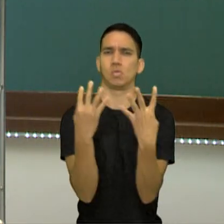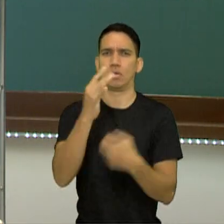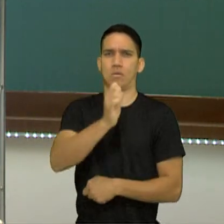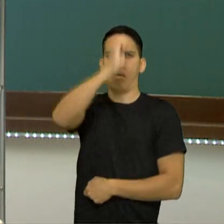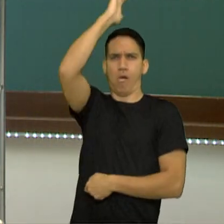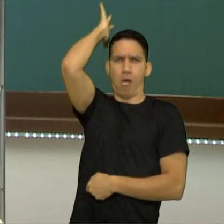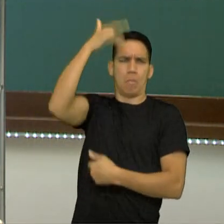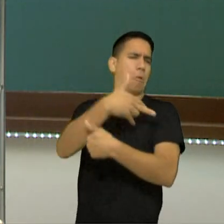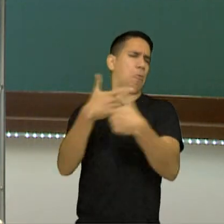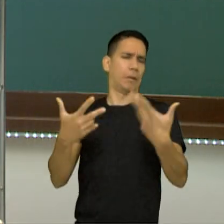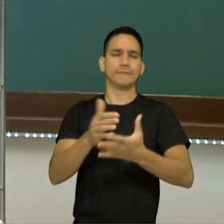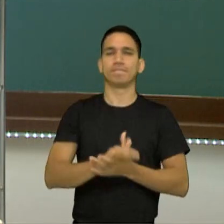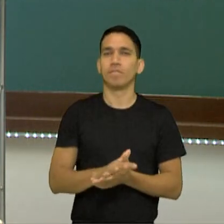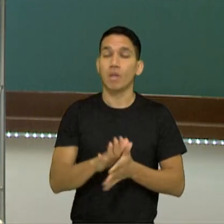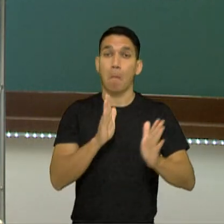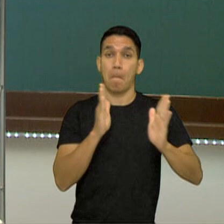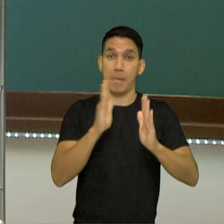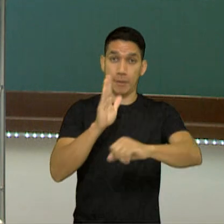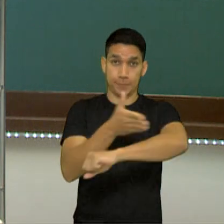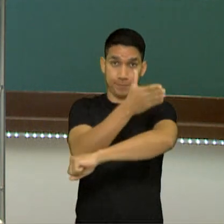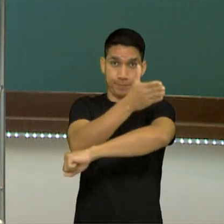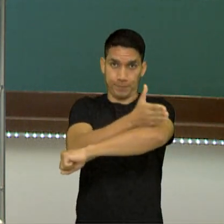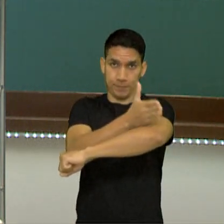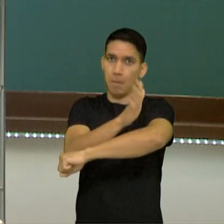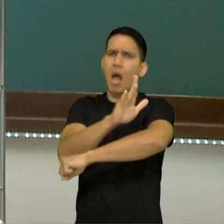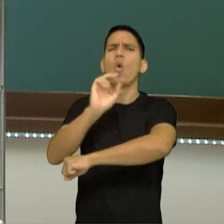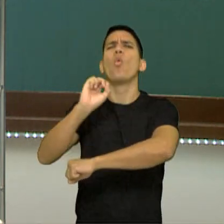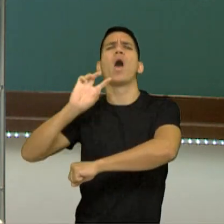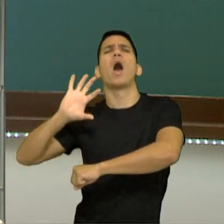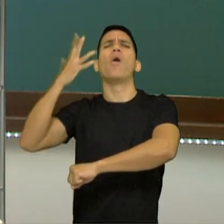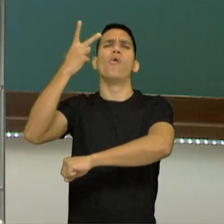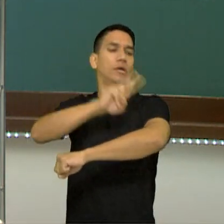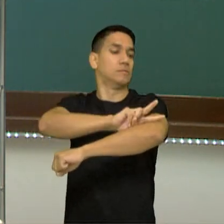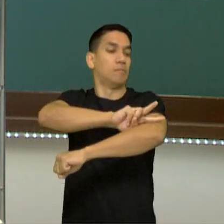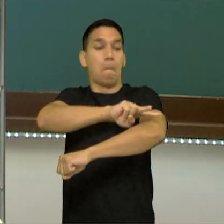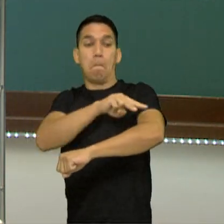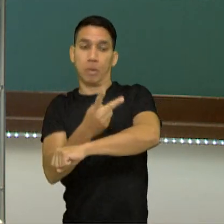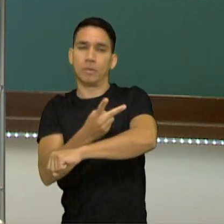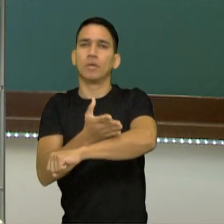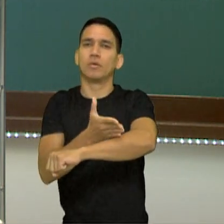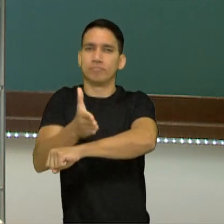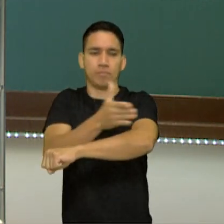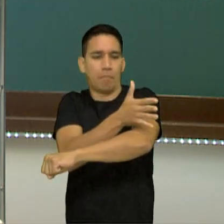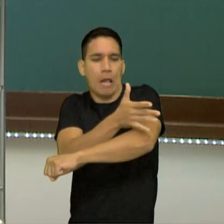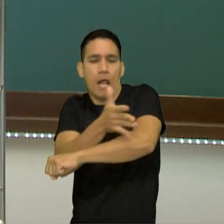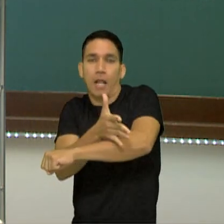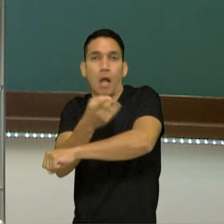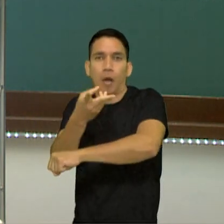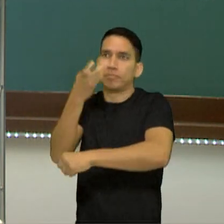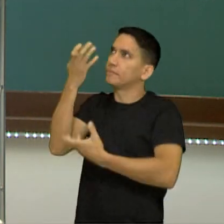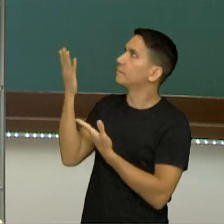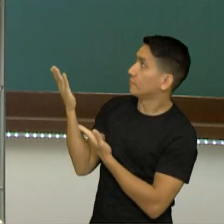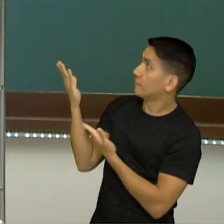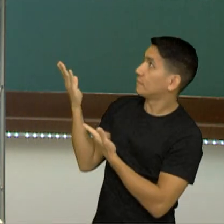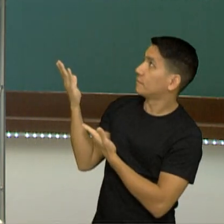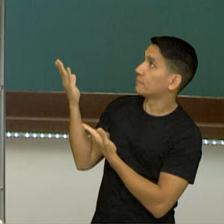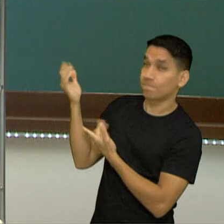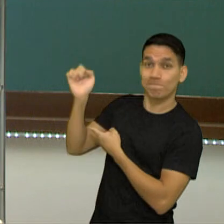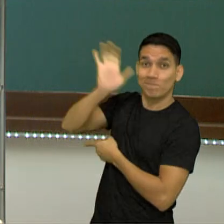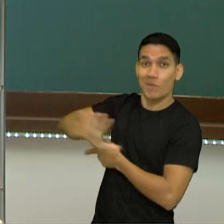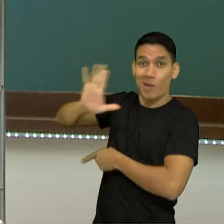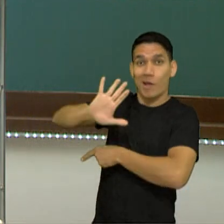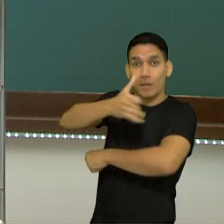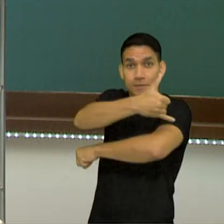nesse período aqui. Mas o que faz sair da Idade Antiga para a Idade Média? Como vocês podem ver aqui na nossa